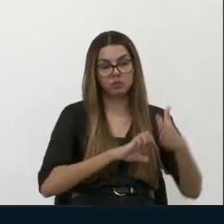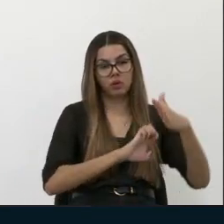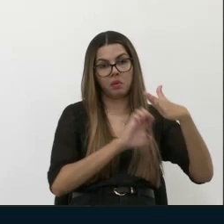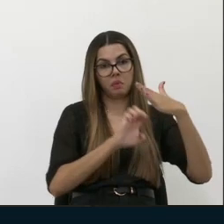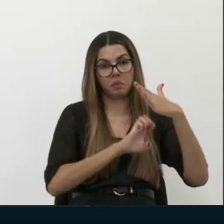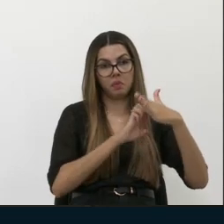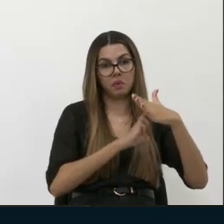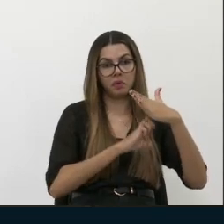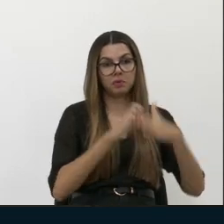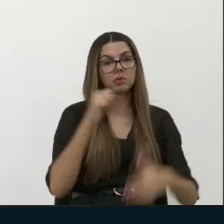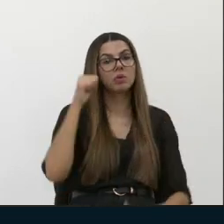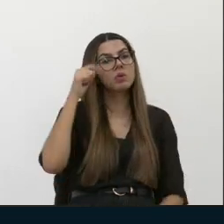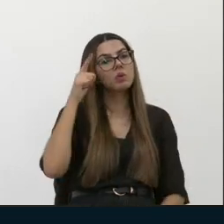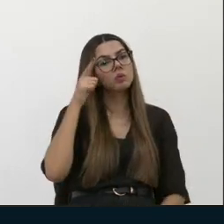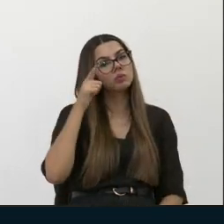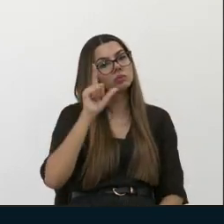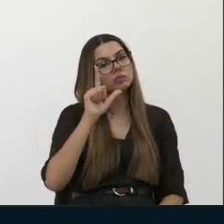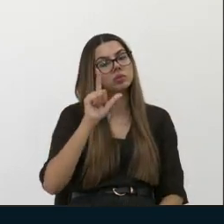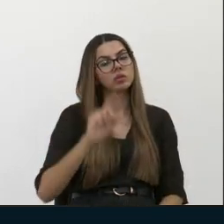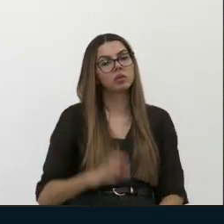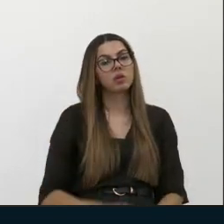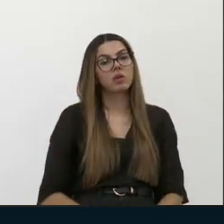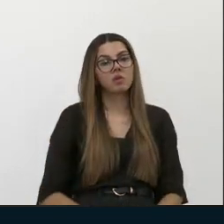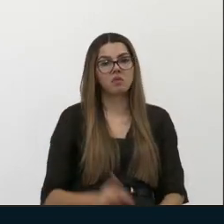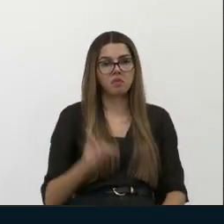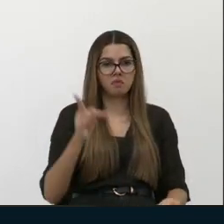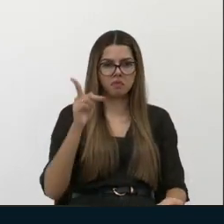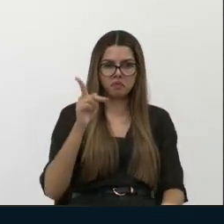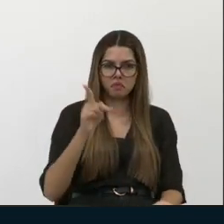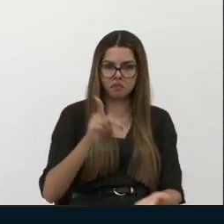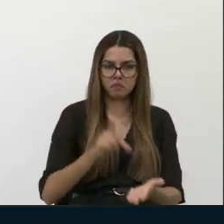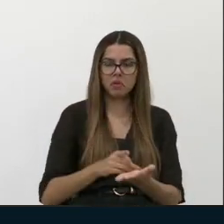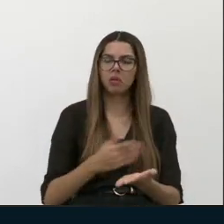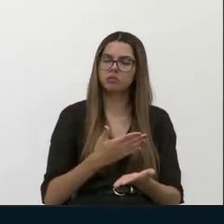concorrência, realmente começou a fazer,